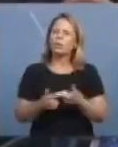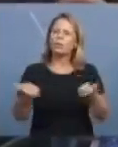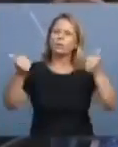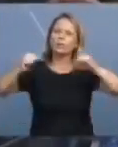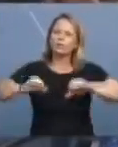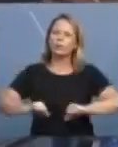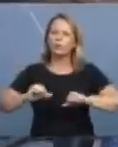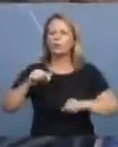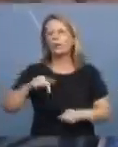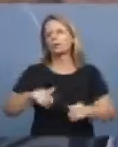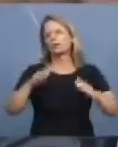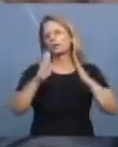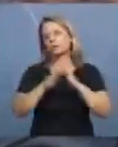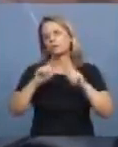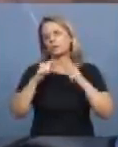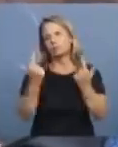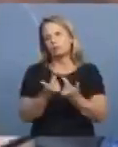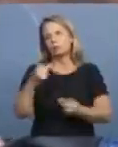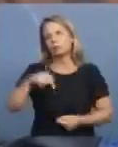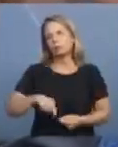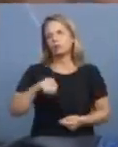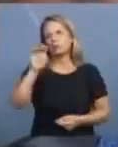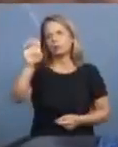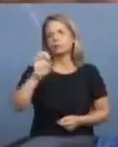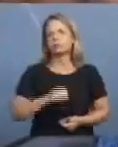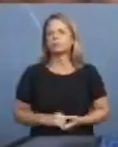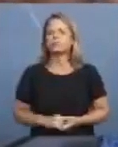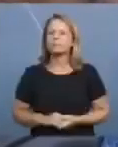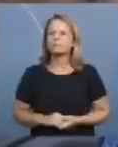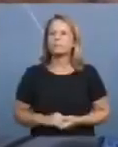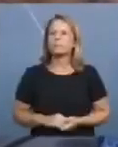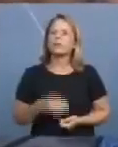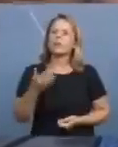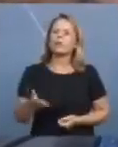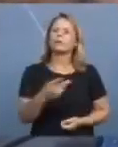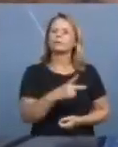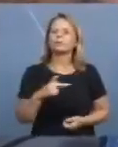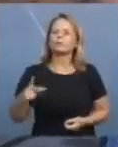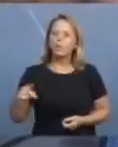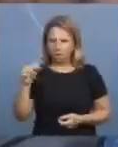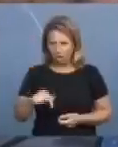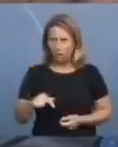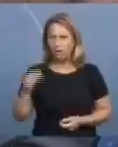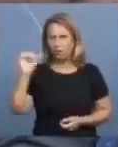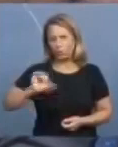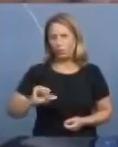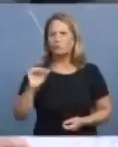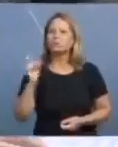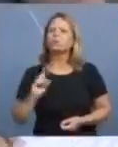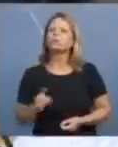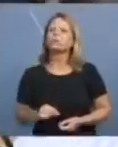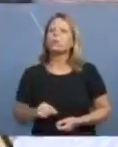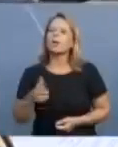imaginar na história desse estado mas o senhor presidente este aspecto não é o mais relevante para a determinação